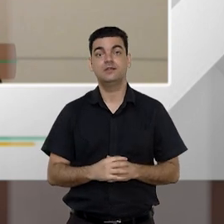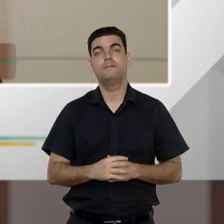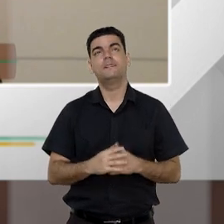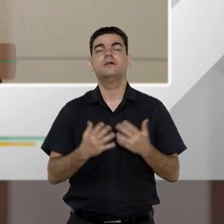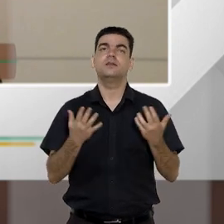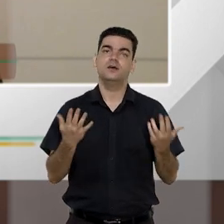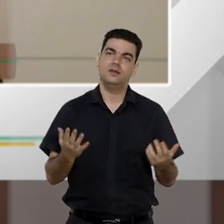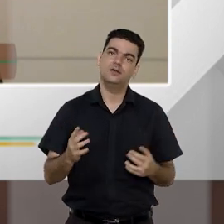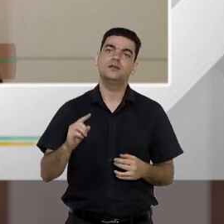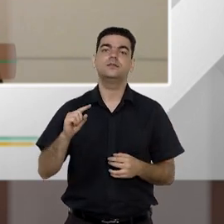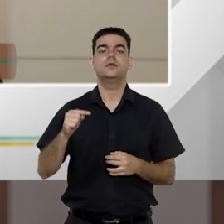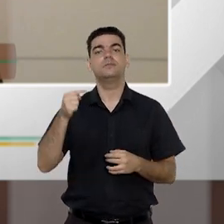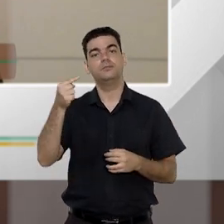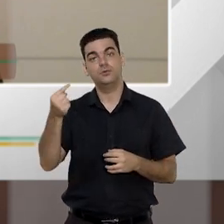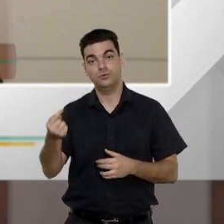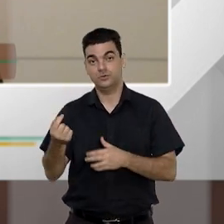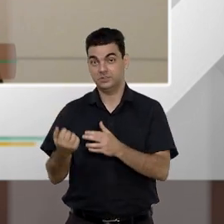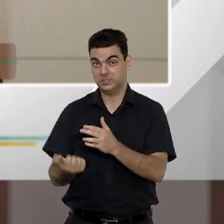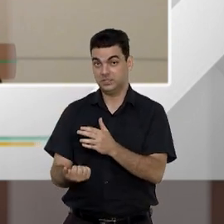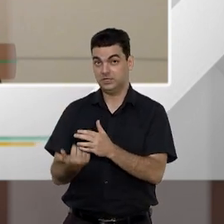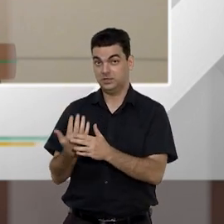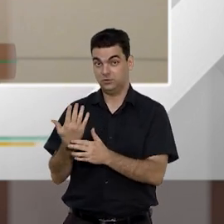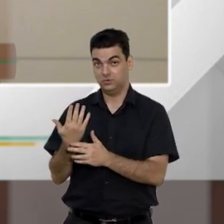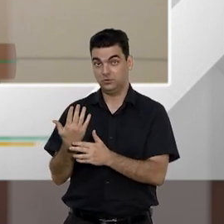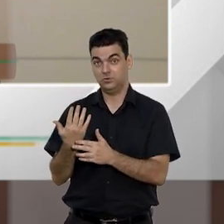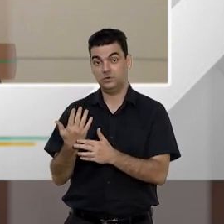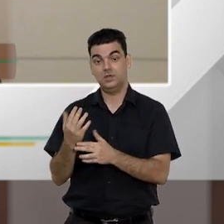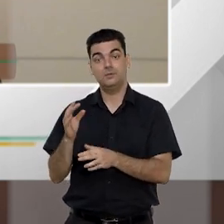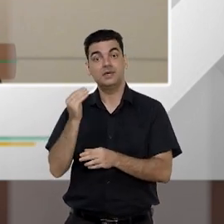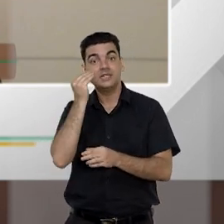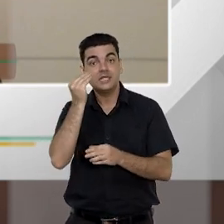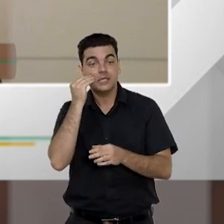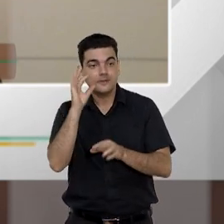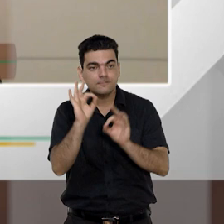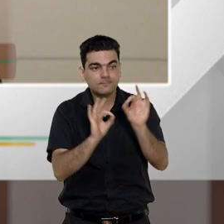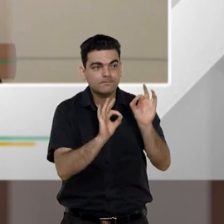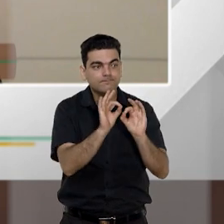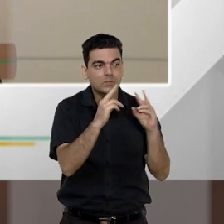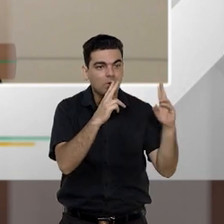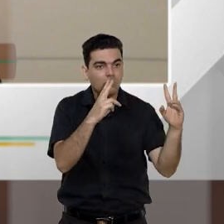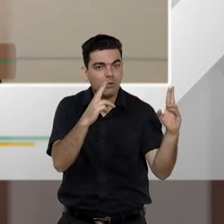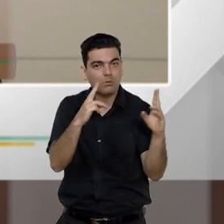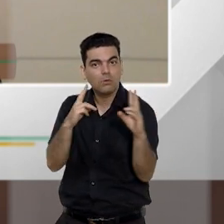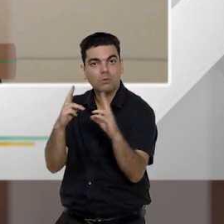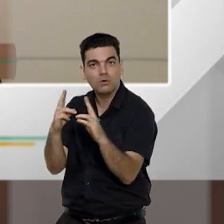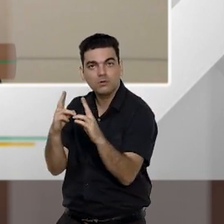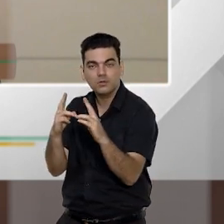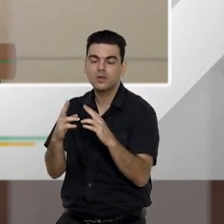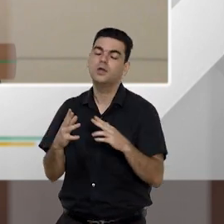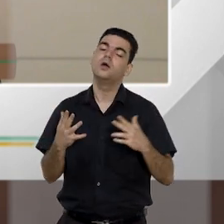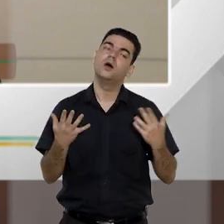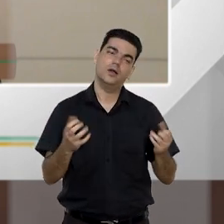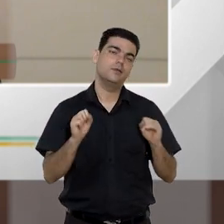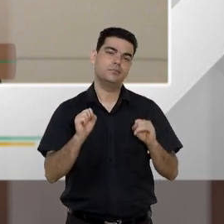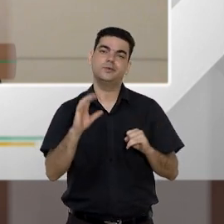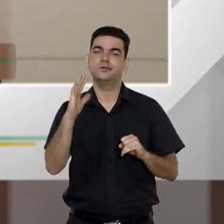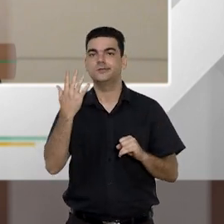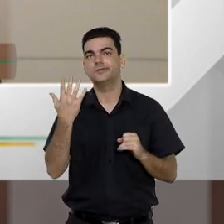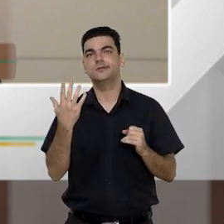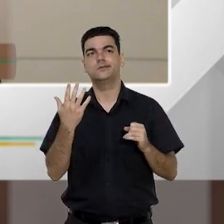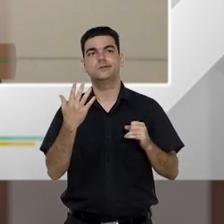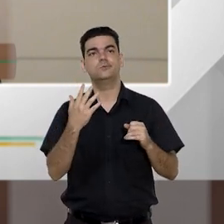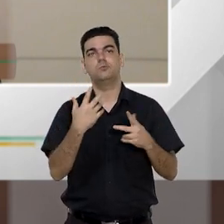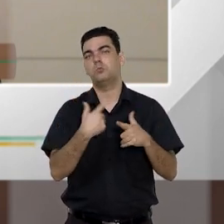especial. Acontece que foi criado esse incidente de uniformização de interpretação de lei federal. Ele